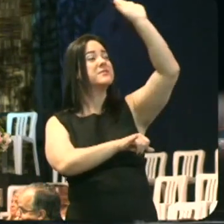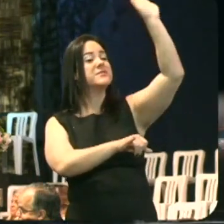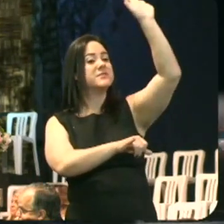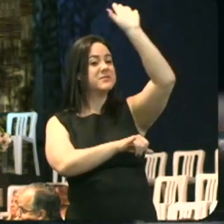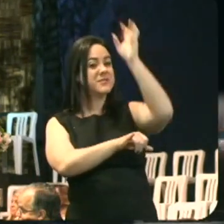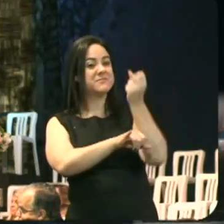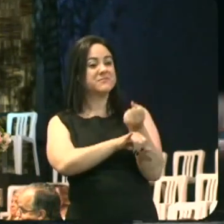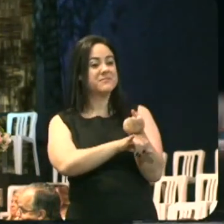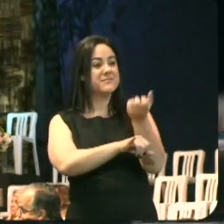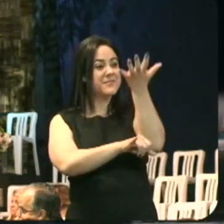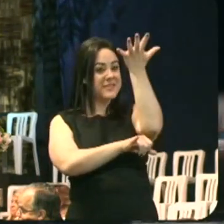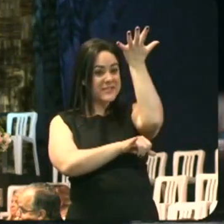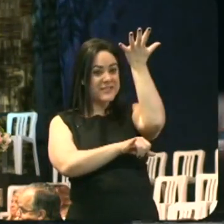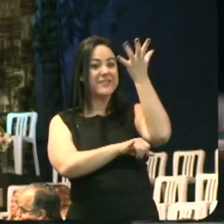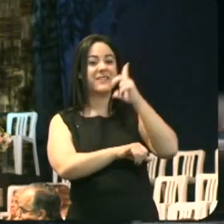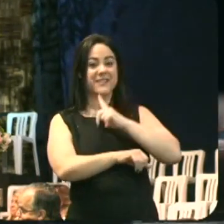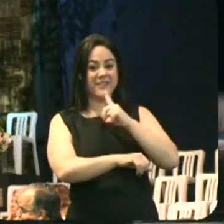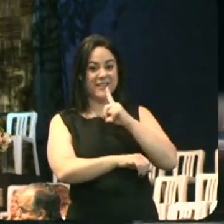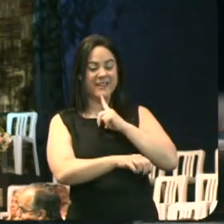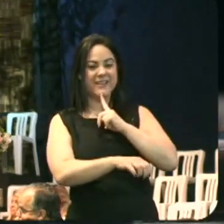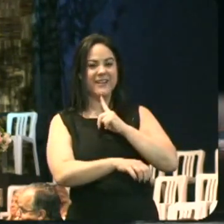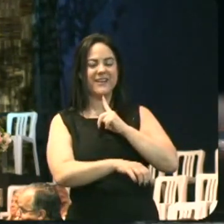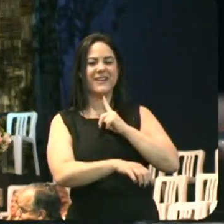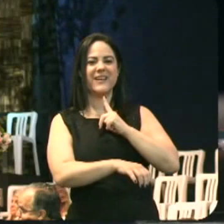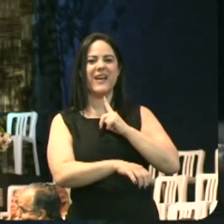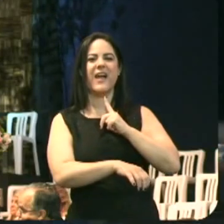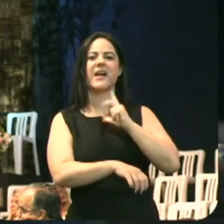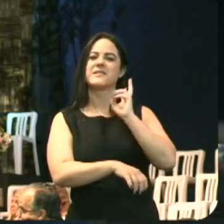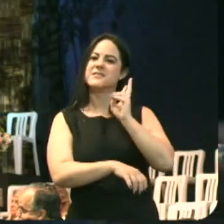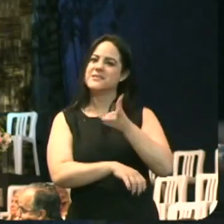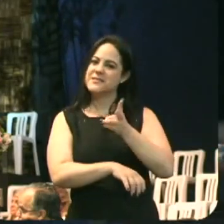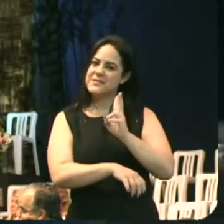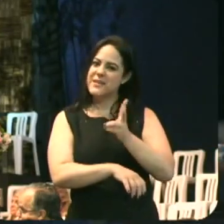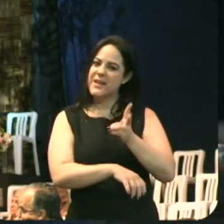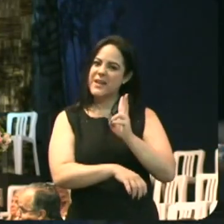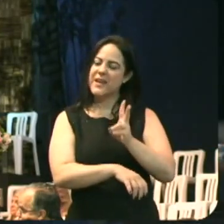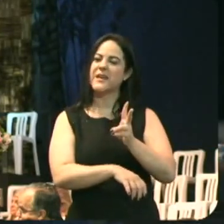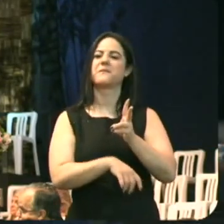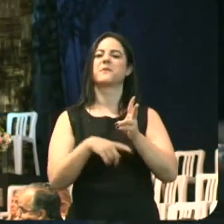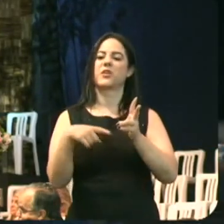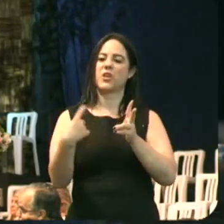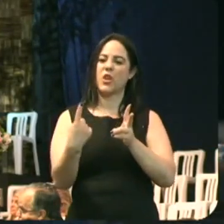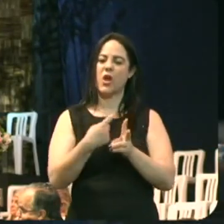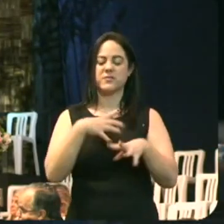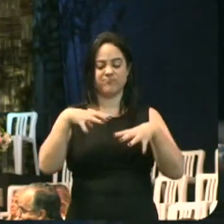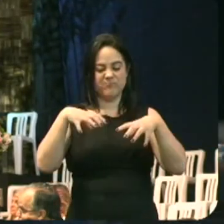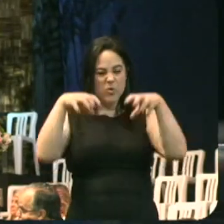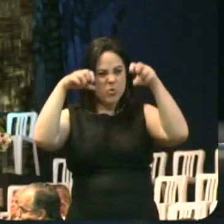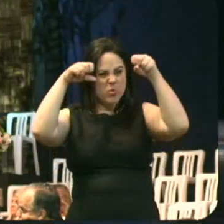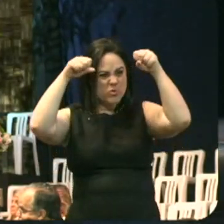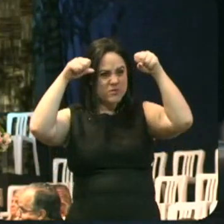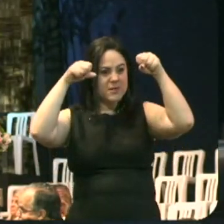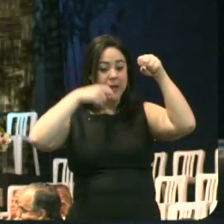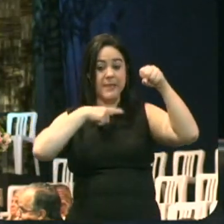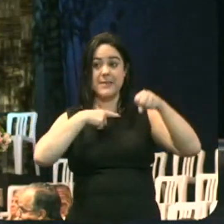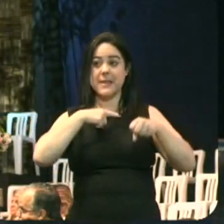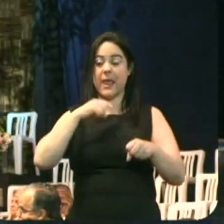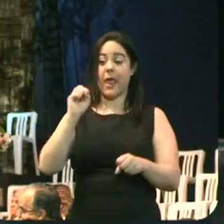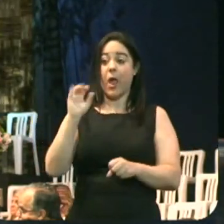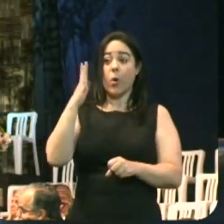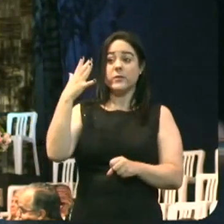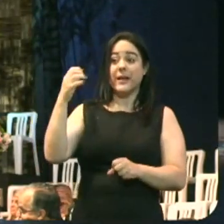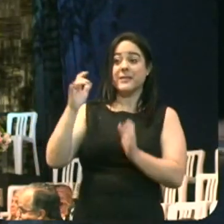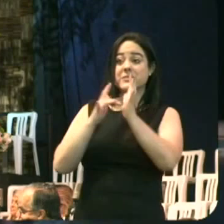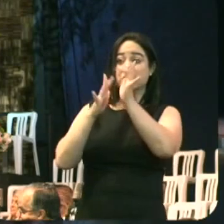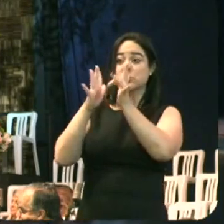naquele ambiente de escuridão. Toda vez que a gente está vivendo a escuridão e brilha a